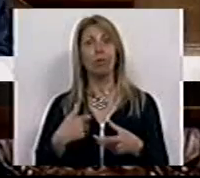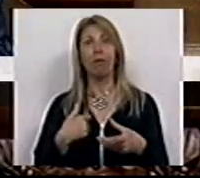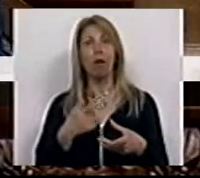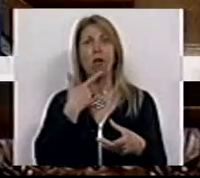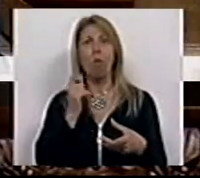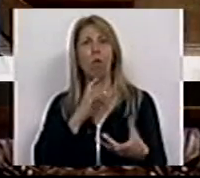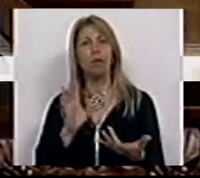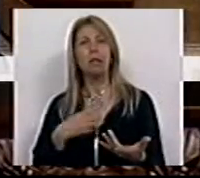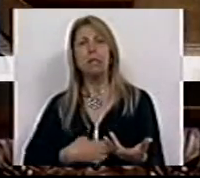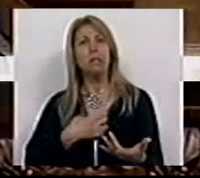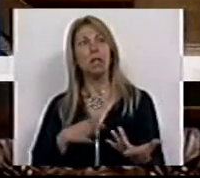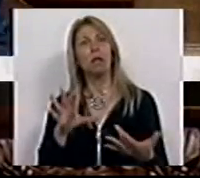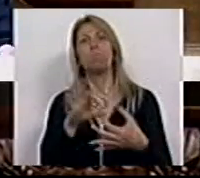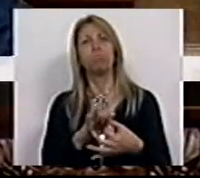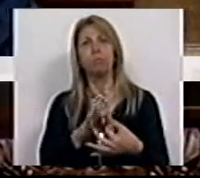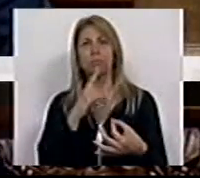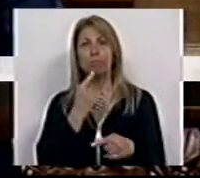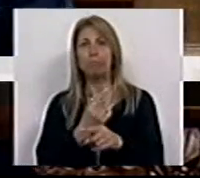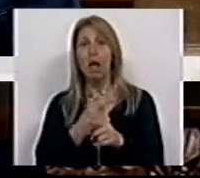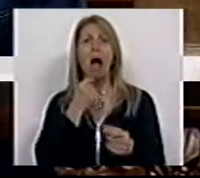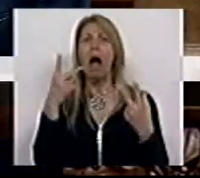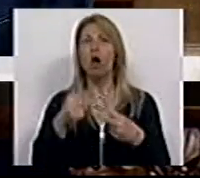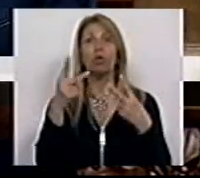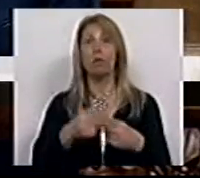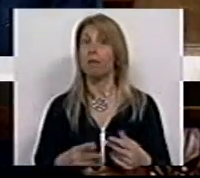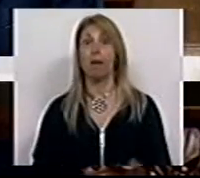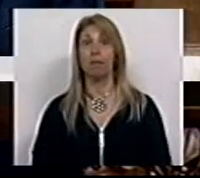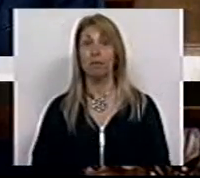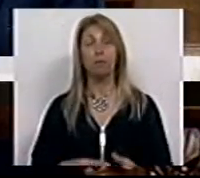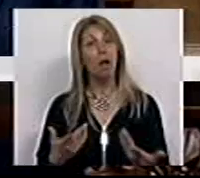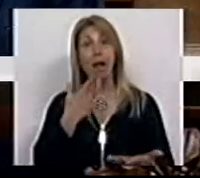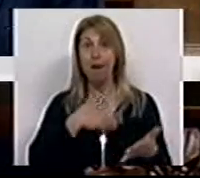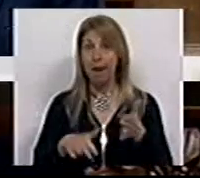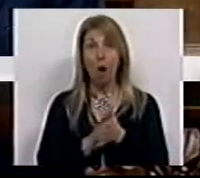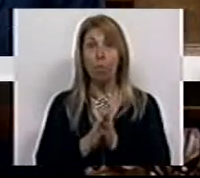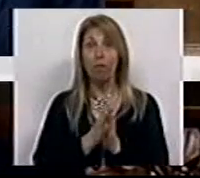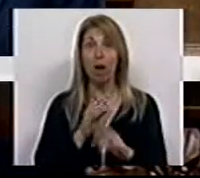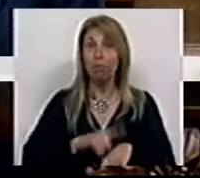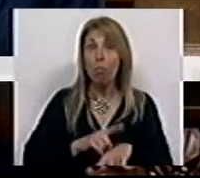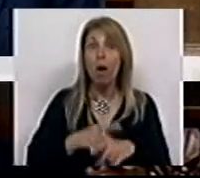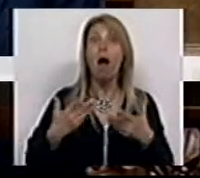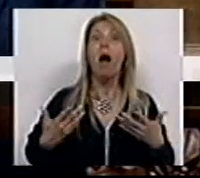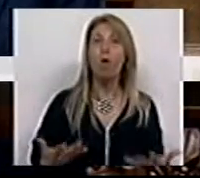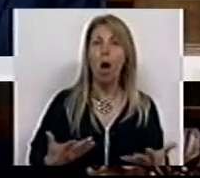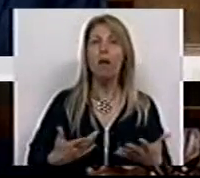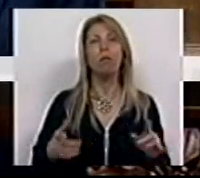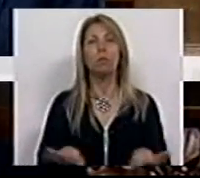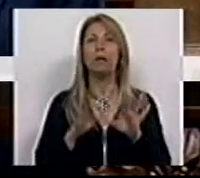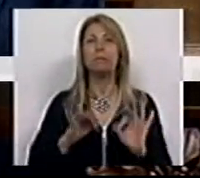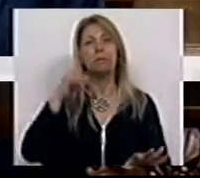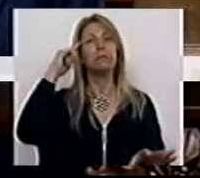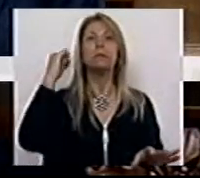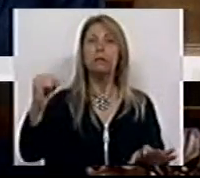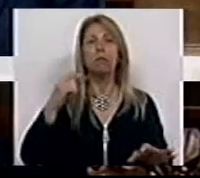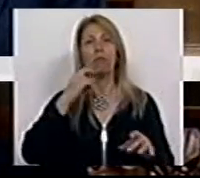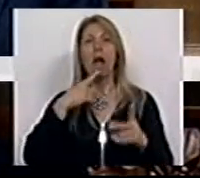na cegueira da austeridade. Não aproveitar este momento não é apenas uma traição ao espírito de solidariedade que deveria